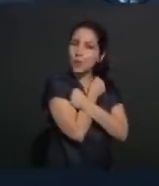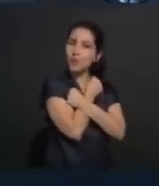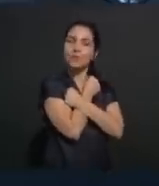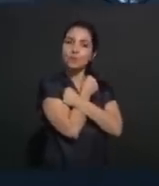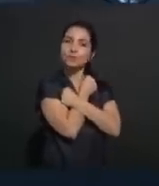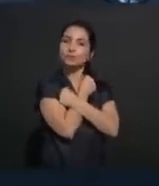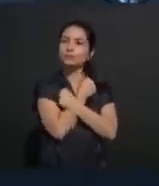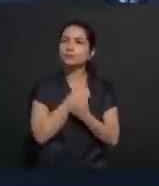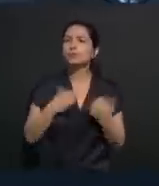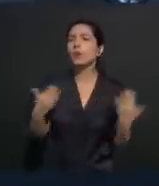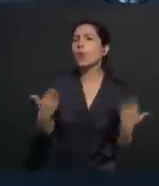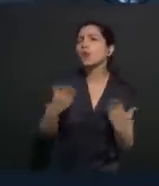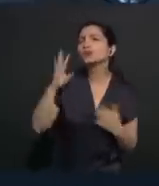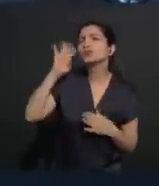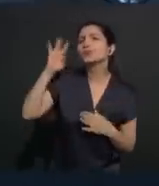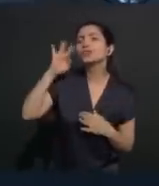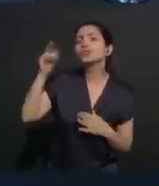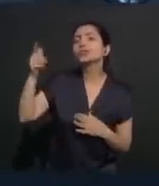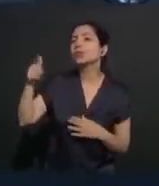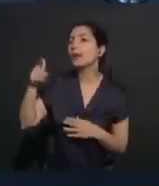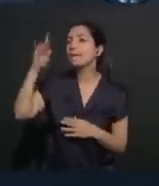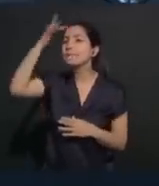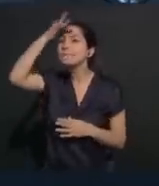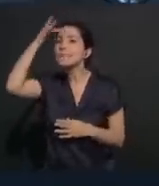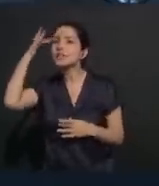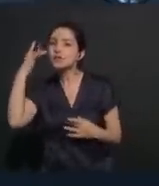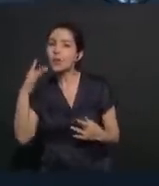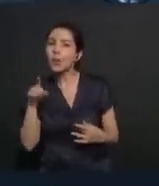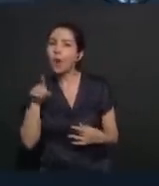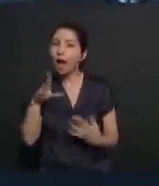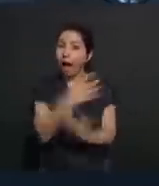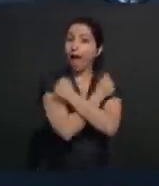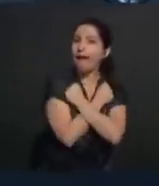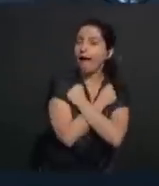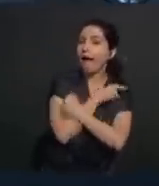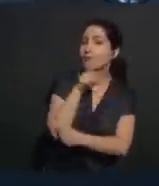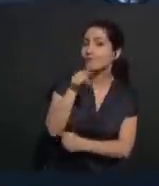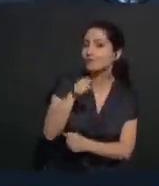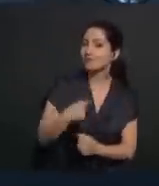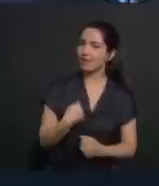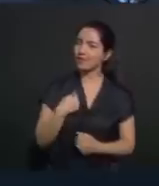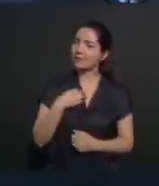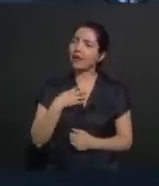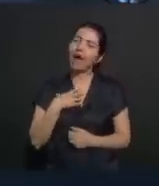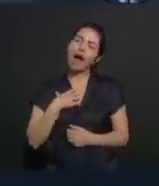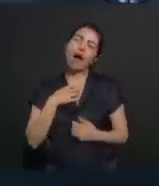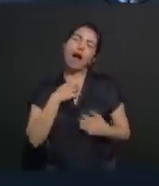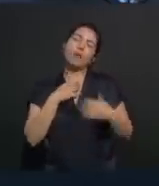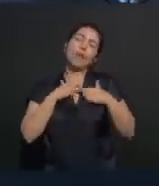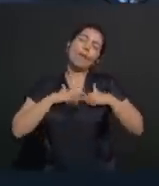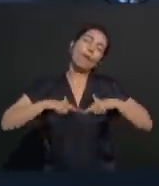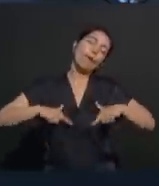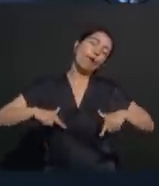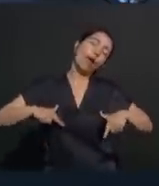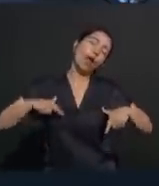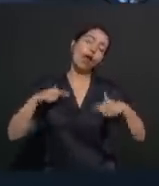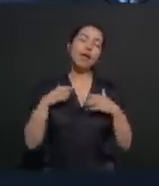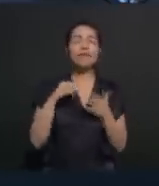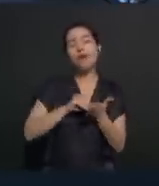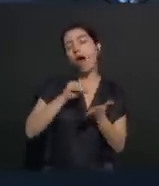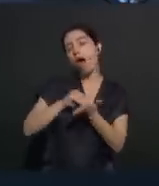Hoje, se você fosse agarrado por alguém, nessa carência absurda que você vive, qual seria a sua reação?